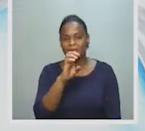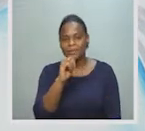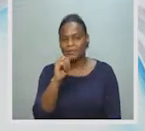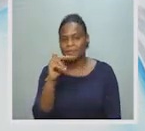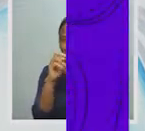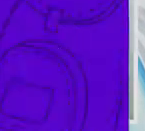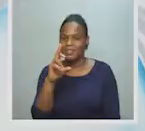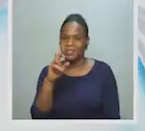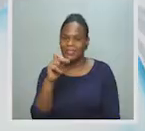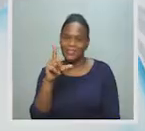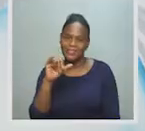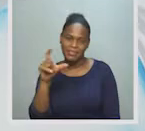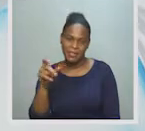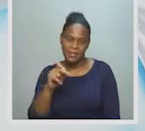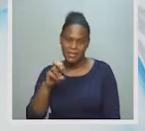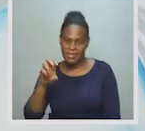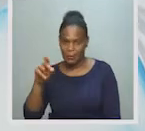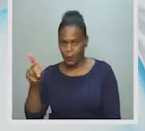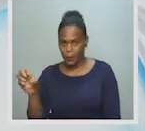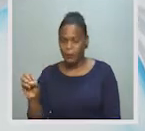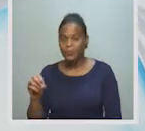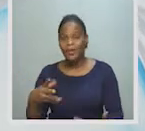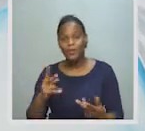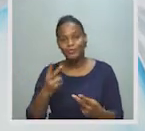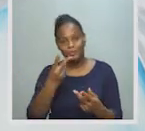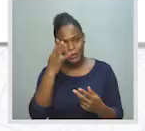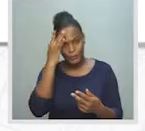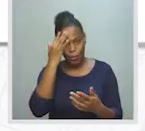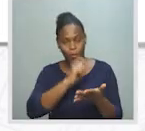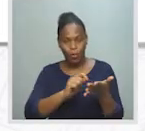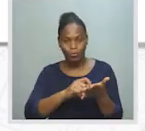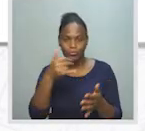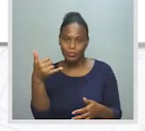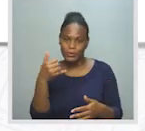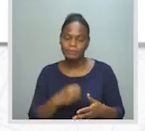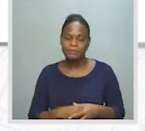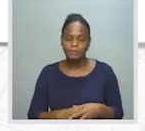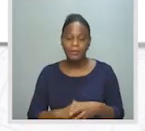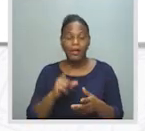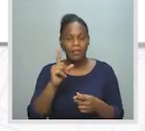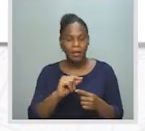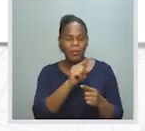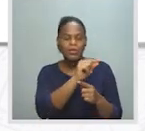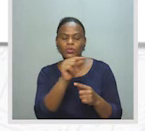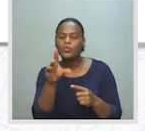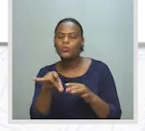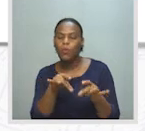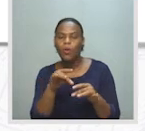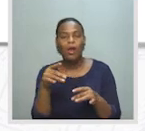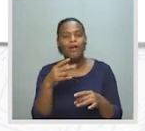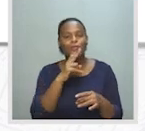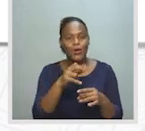ressacralização. Vamos então ao segundo exercício. Também é para sublinhar a opção